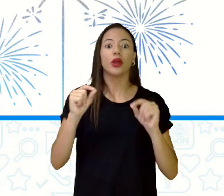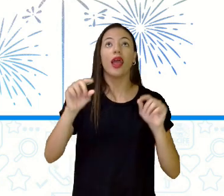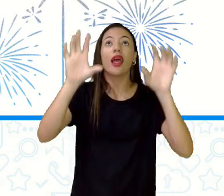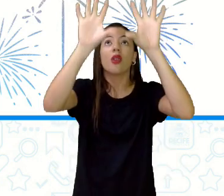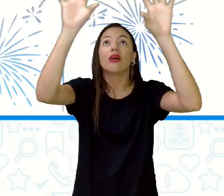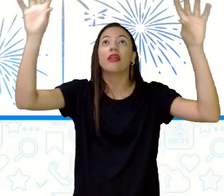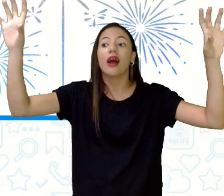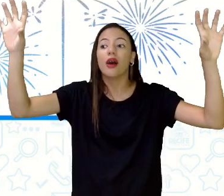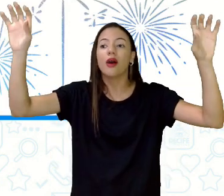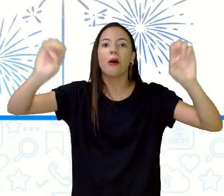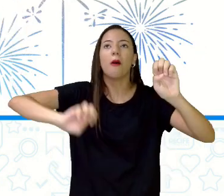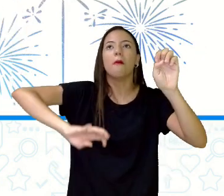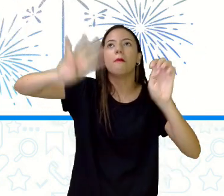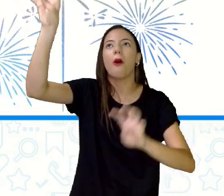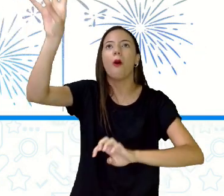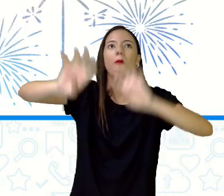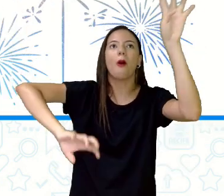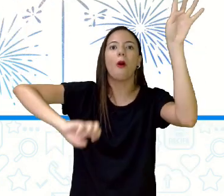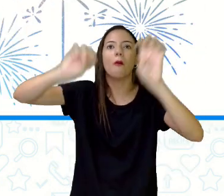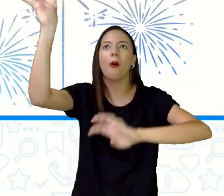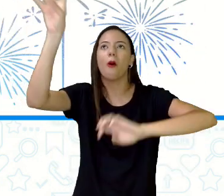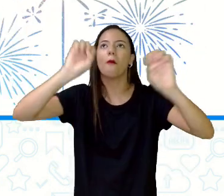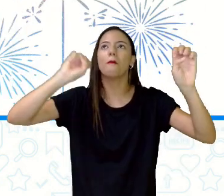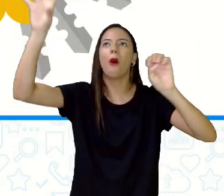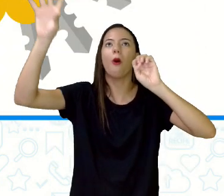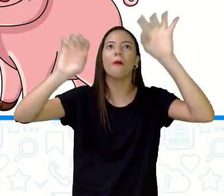céu muitos fogos de artifício.